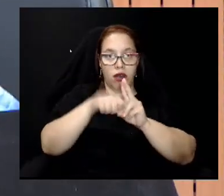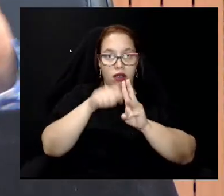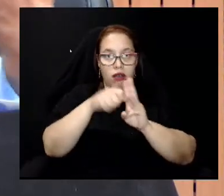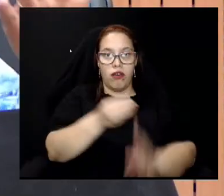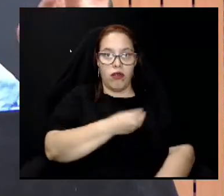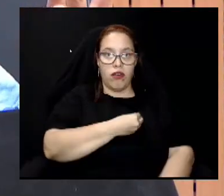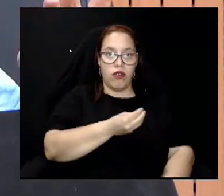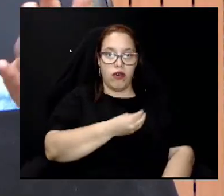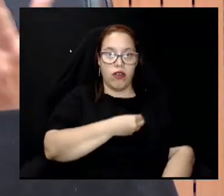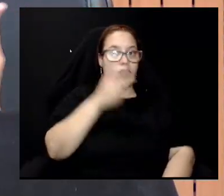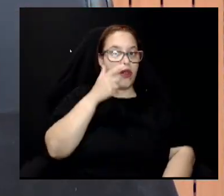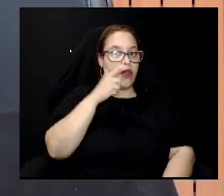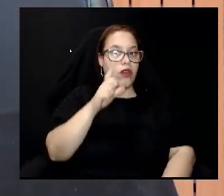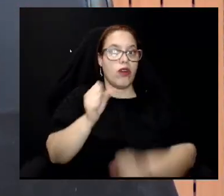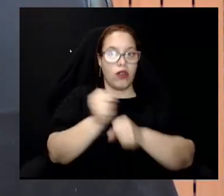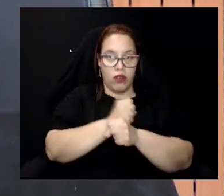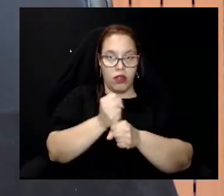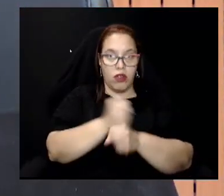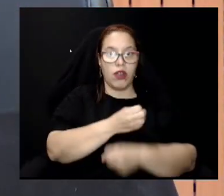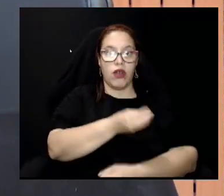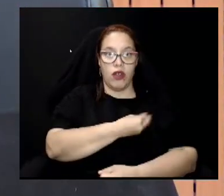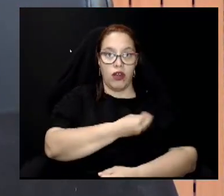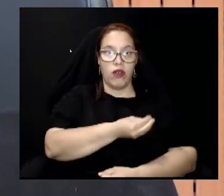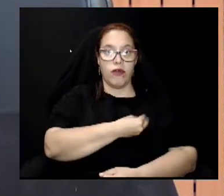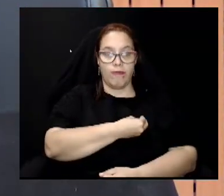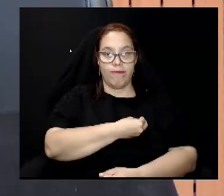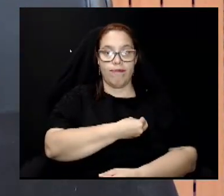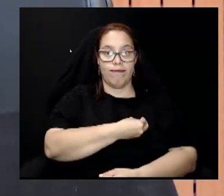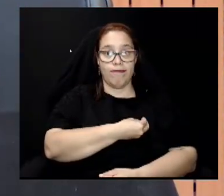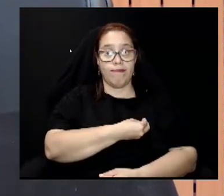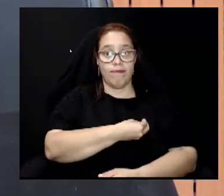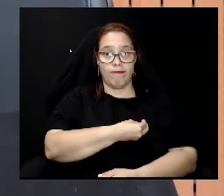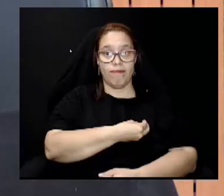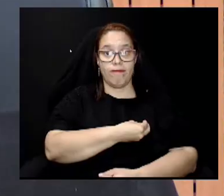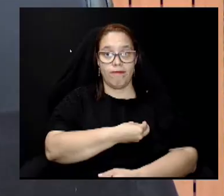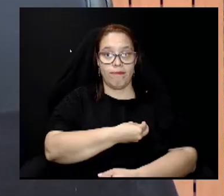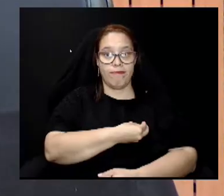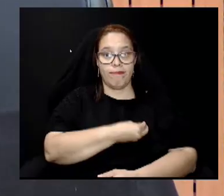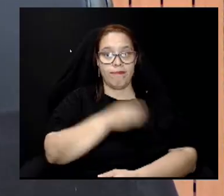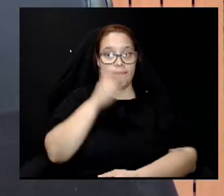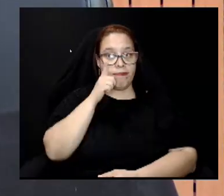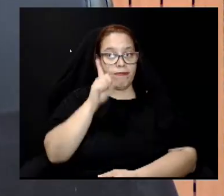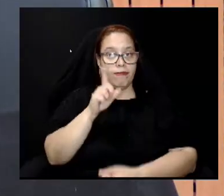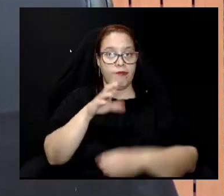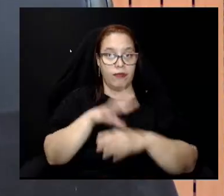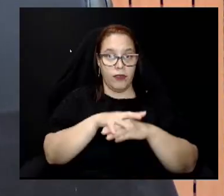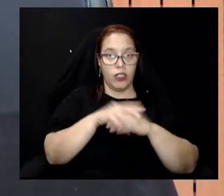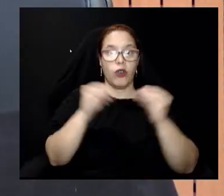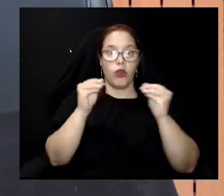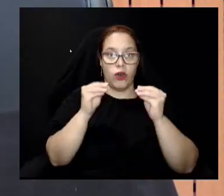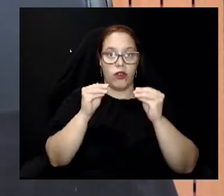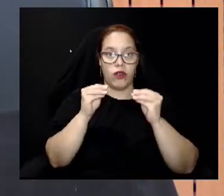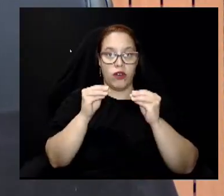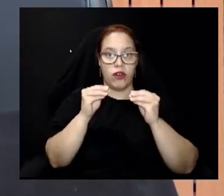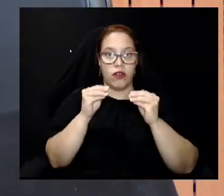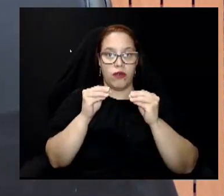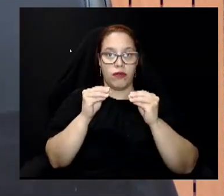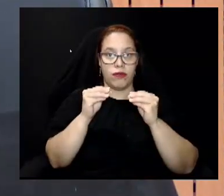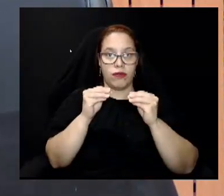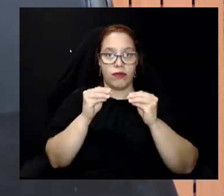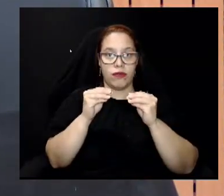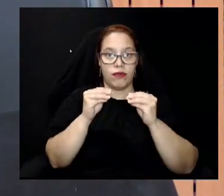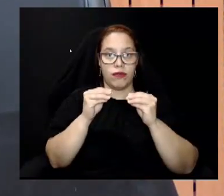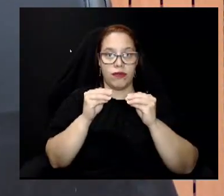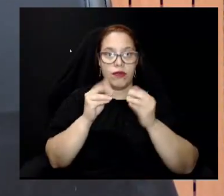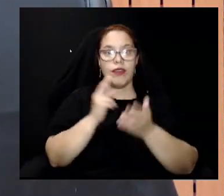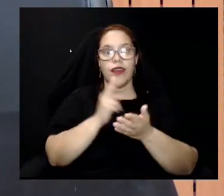dar anos de vida. Então, a gente já consegue cura em muitos casos, né? Mas ainda sempre falta